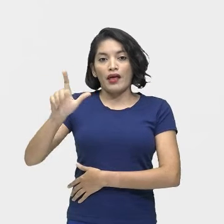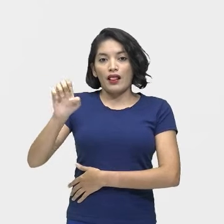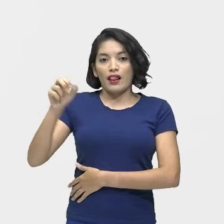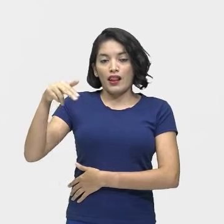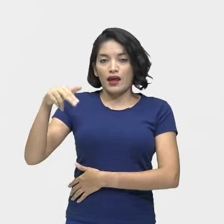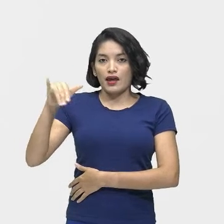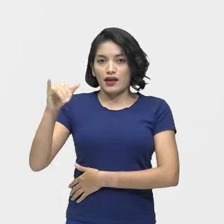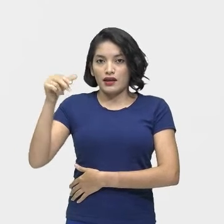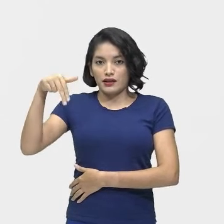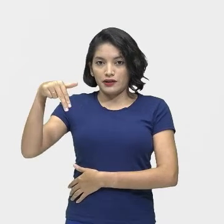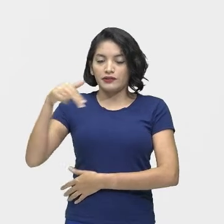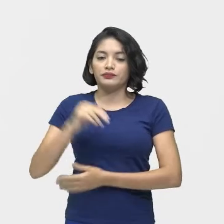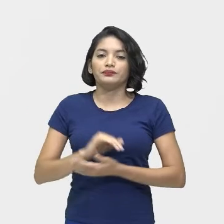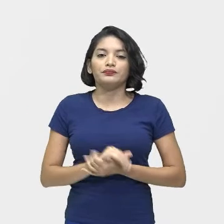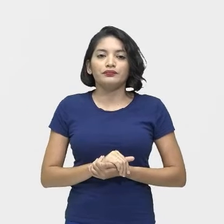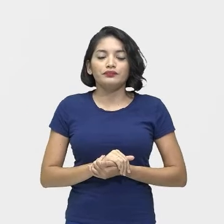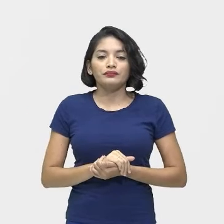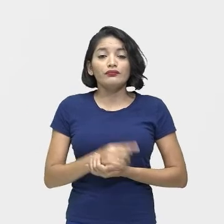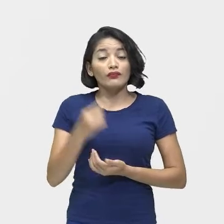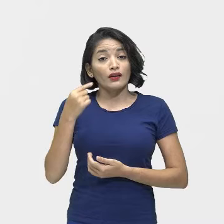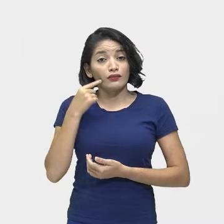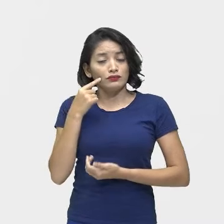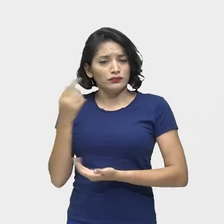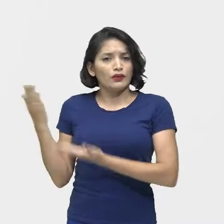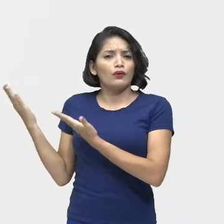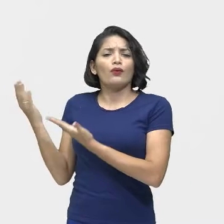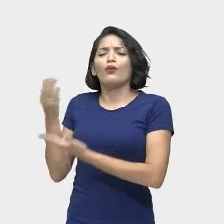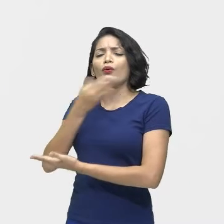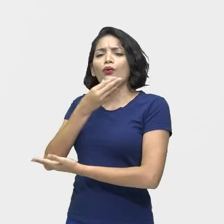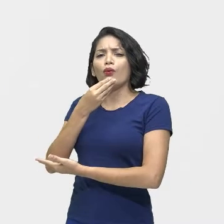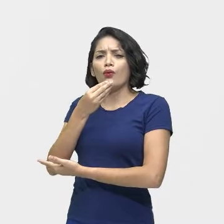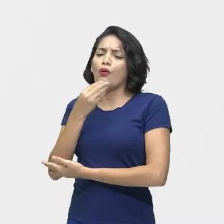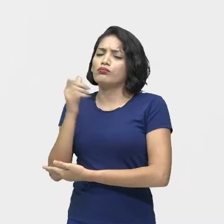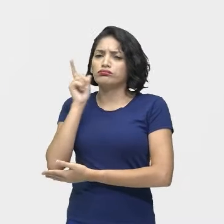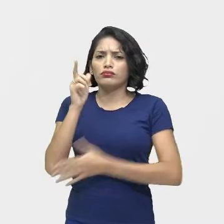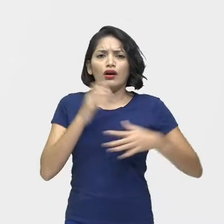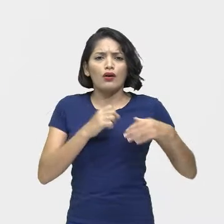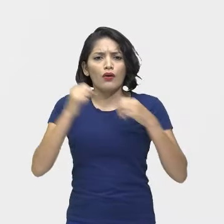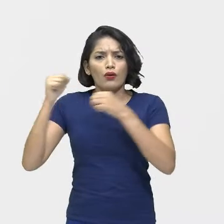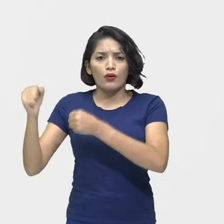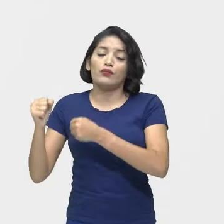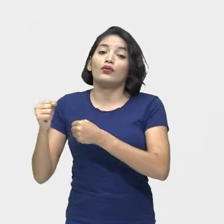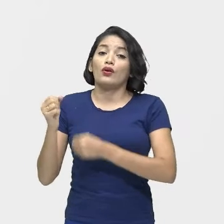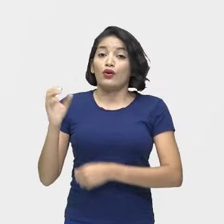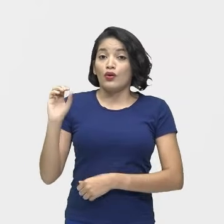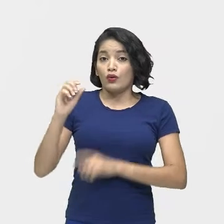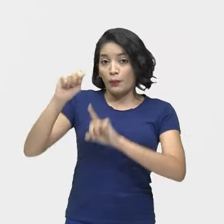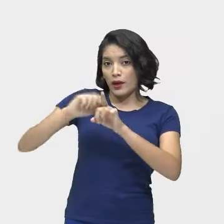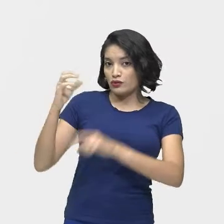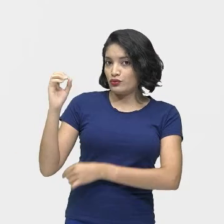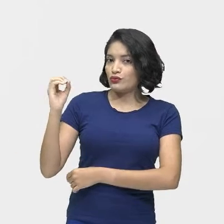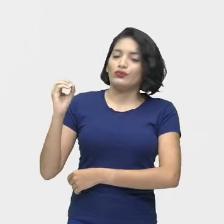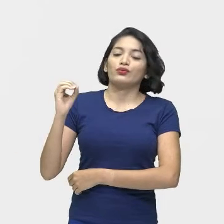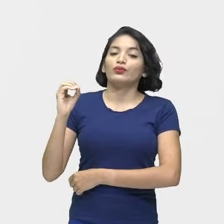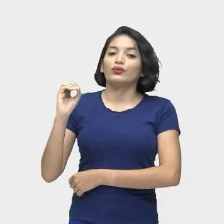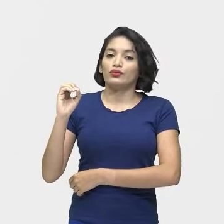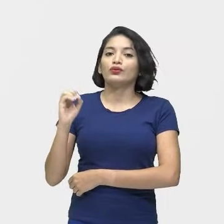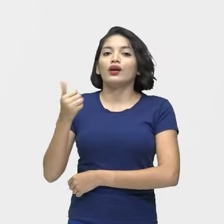certo? Então, Lenin, ele vai chegar ali ao poder em outubro, certo?